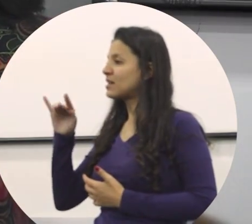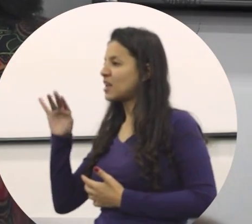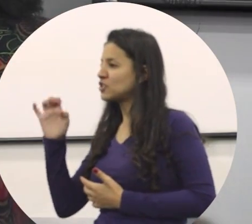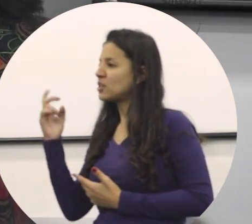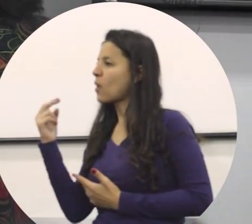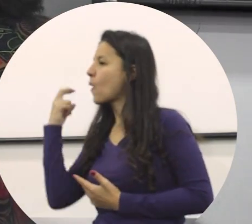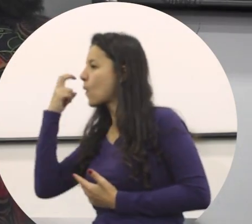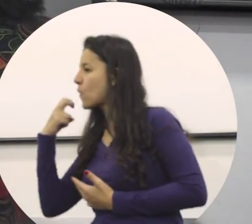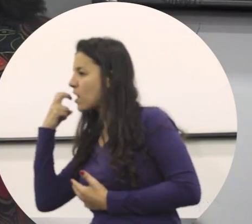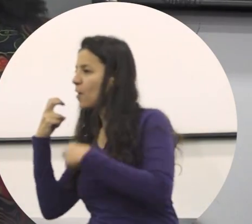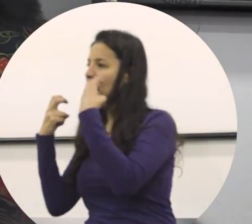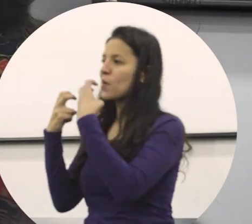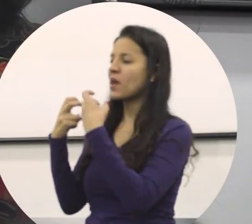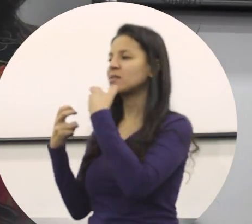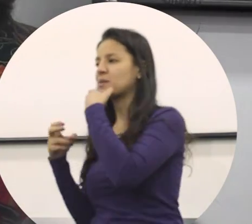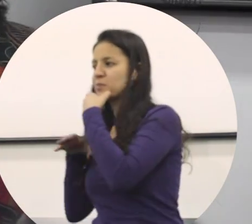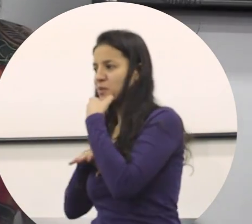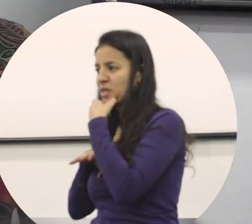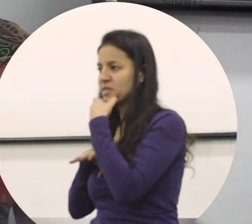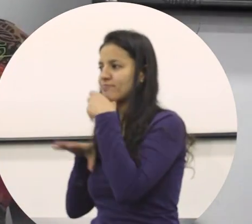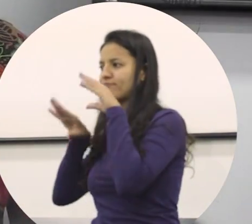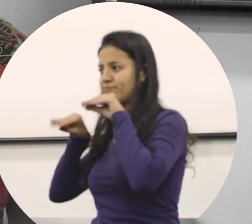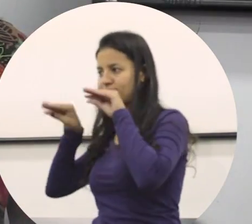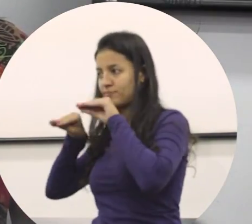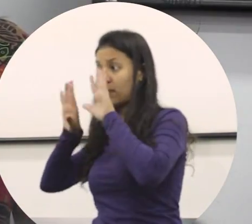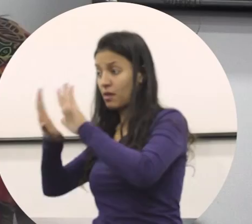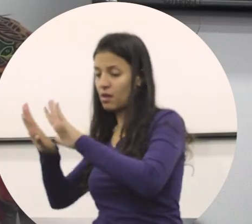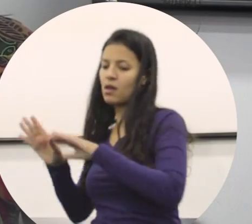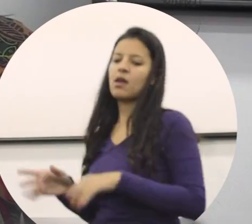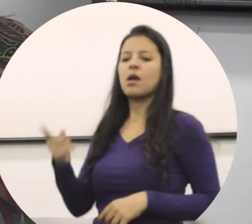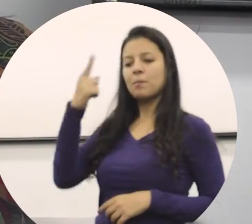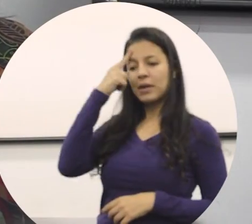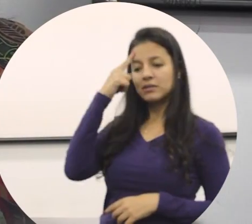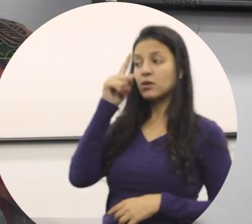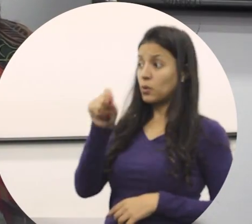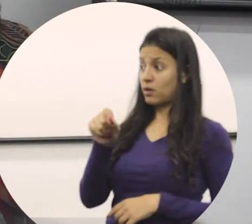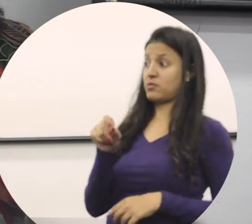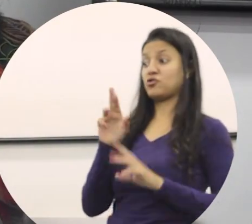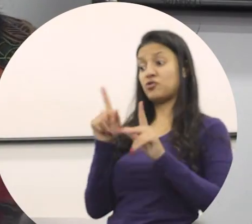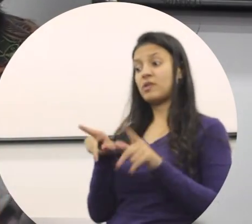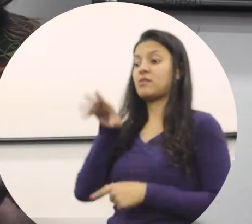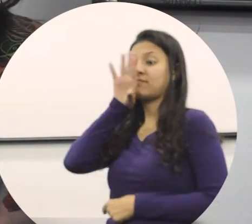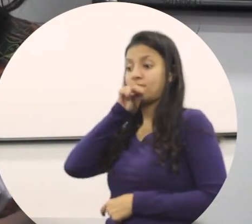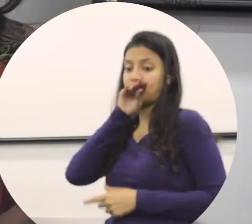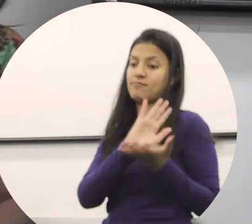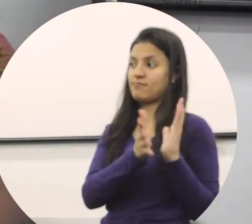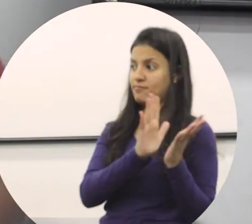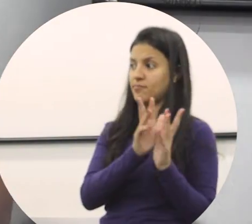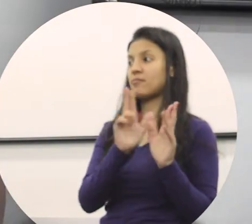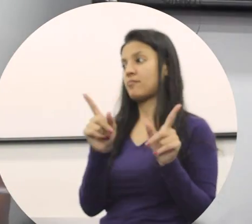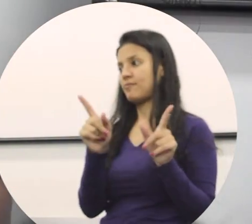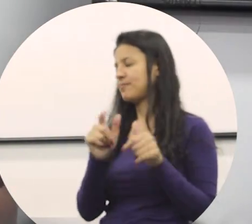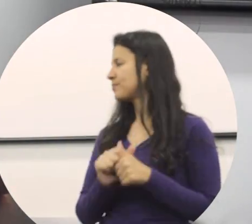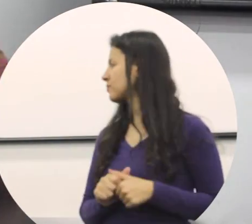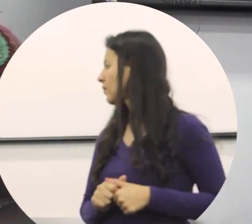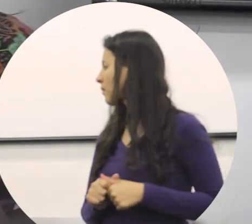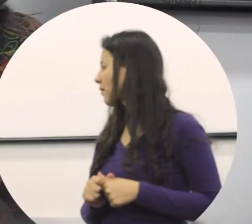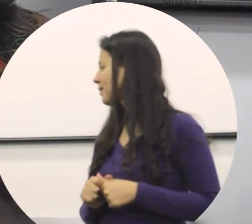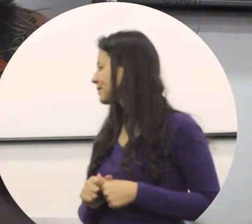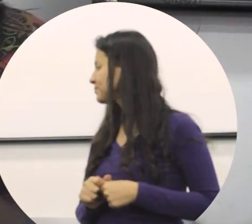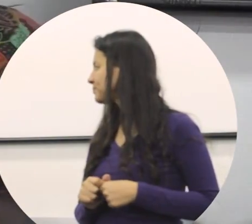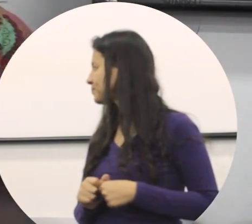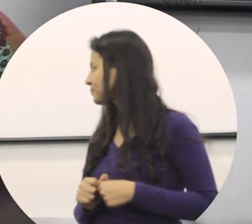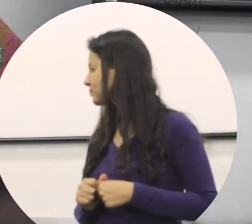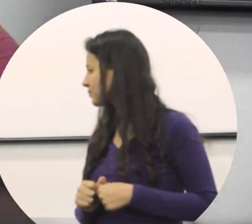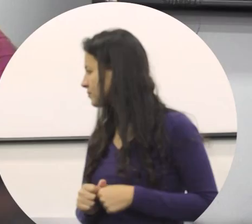que ela vem também pensando na troca de modalidade. Então, na verdade a gente fez